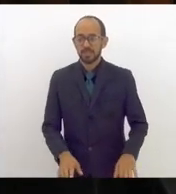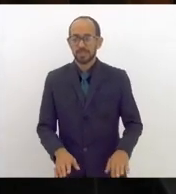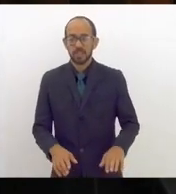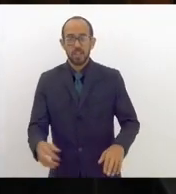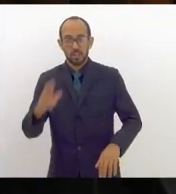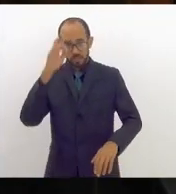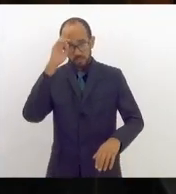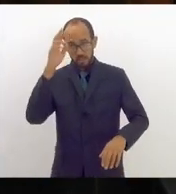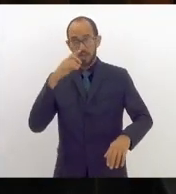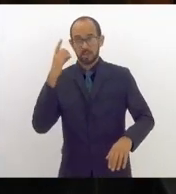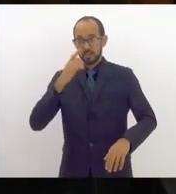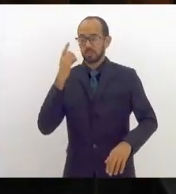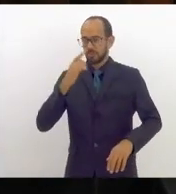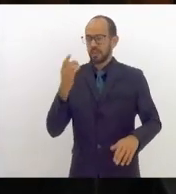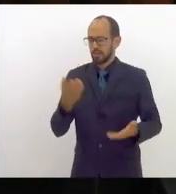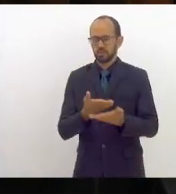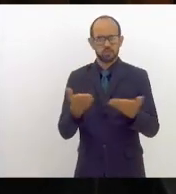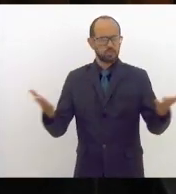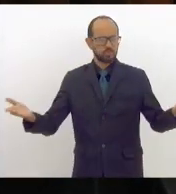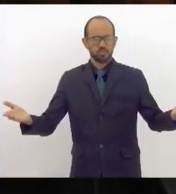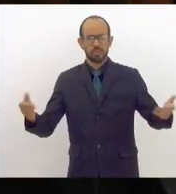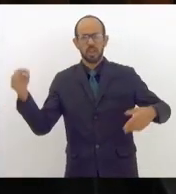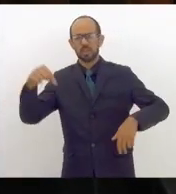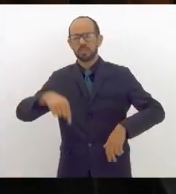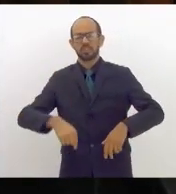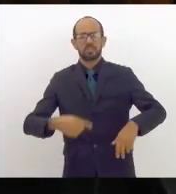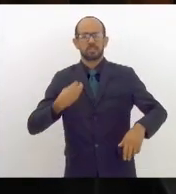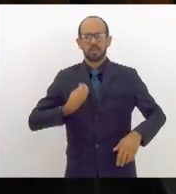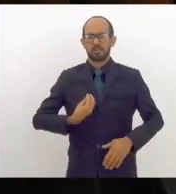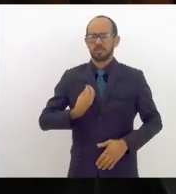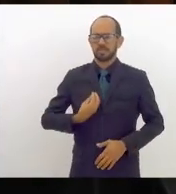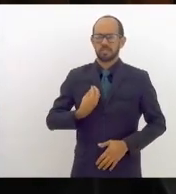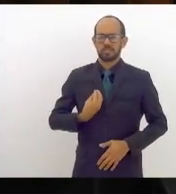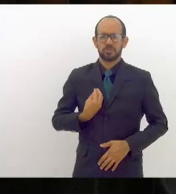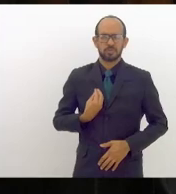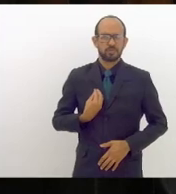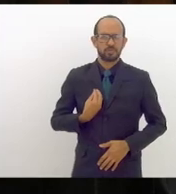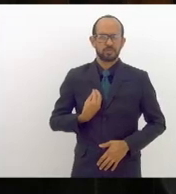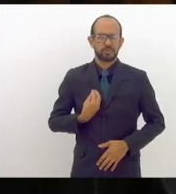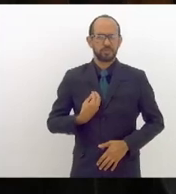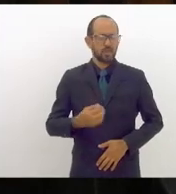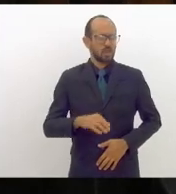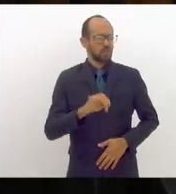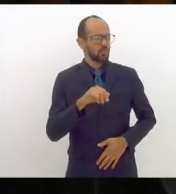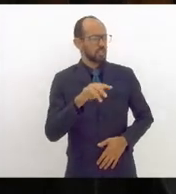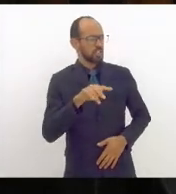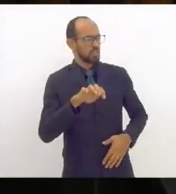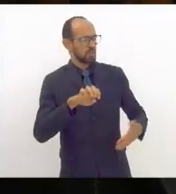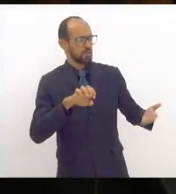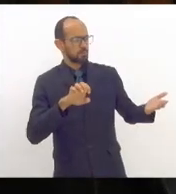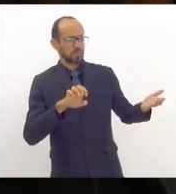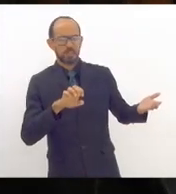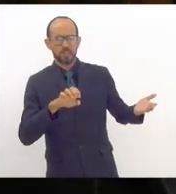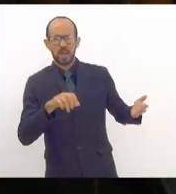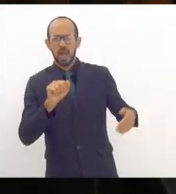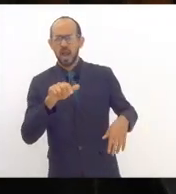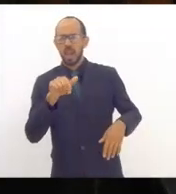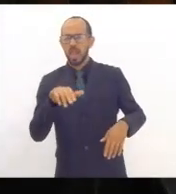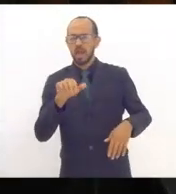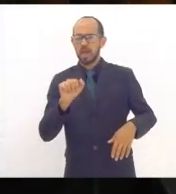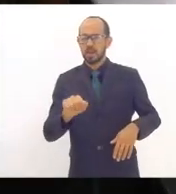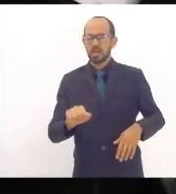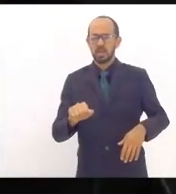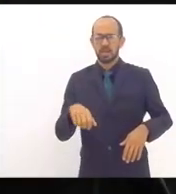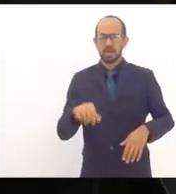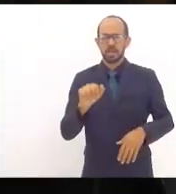senhores deputados aqui presente Felipe pobel Alana Passos